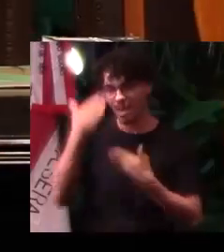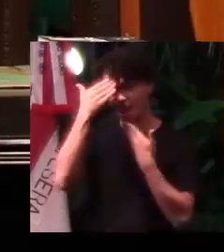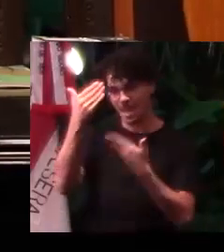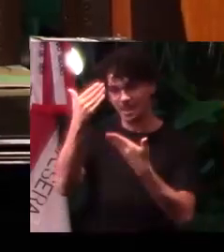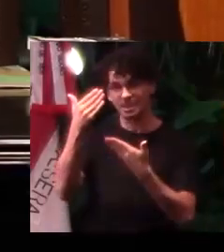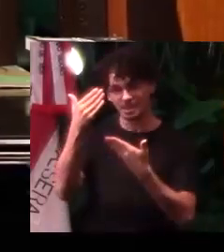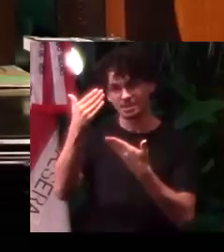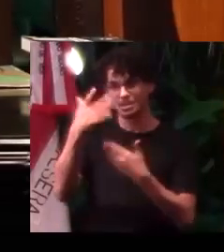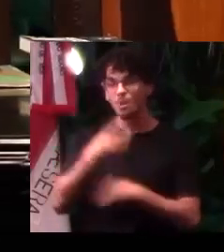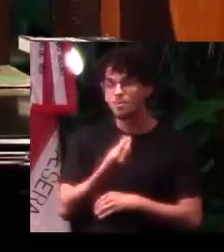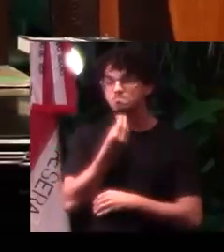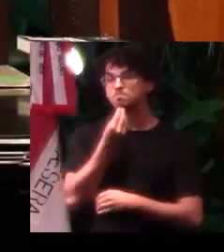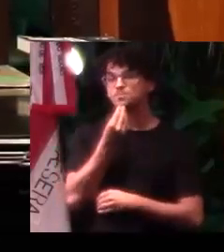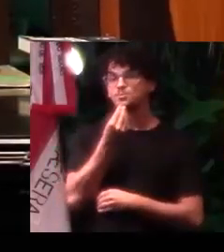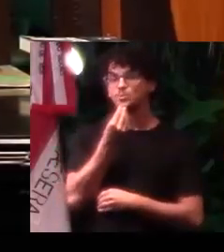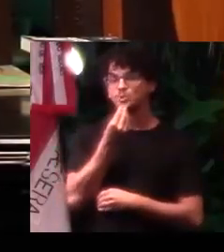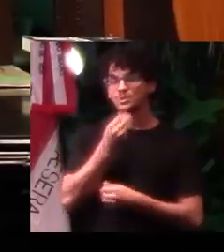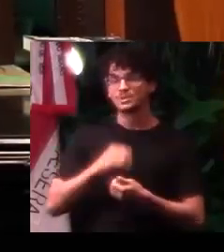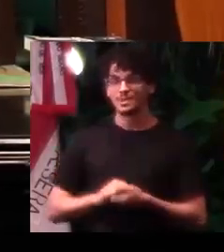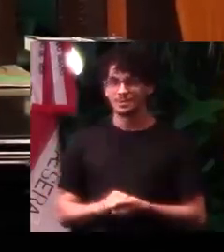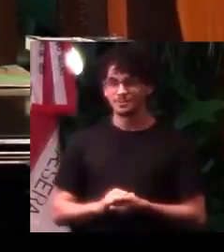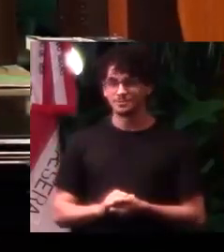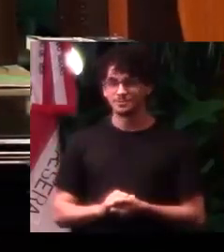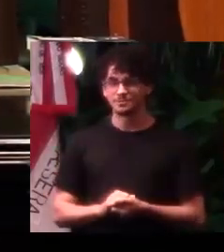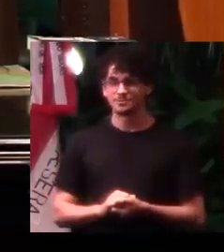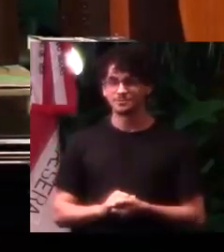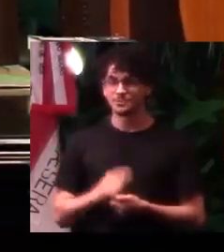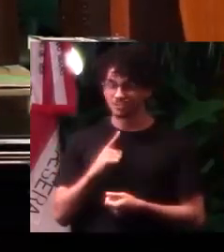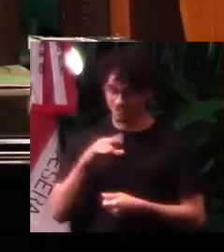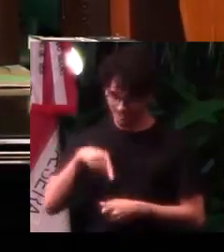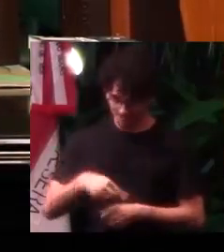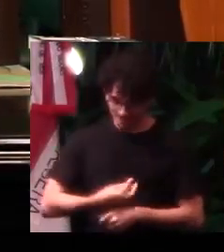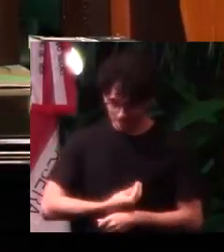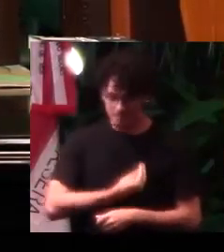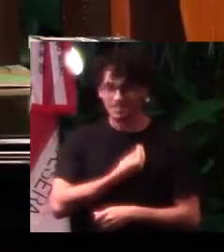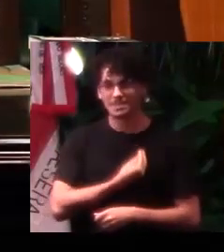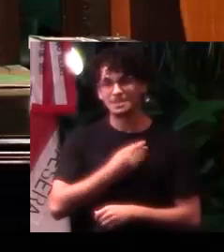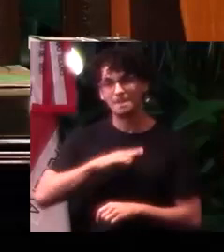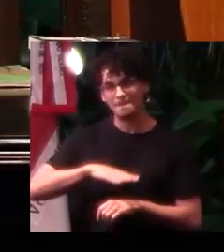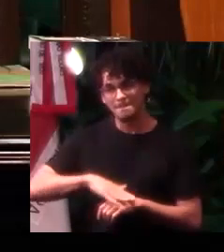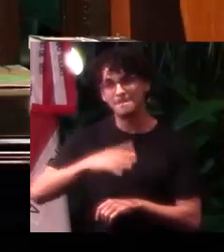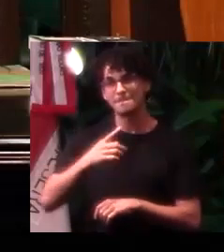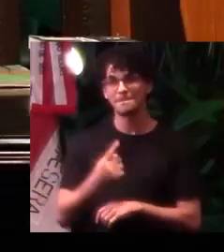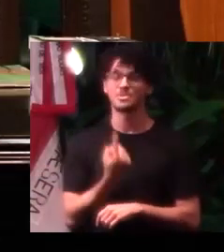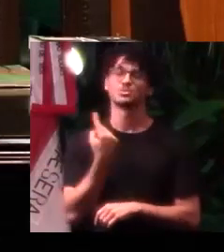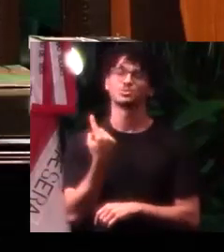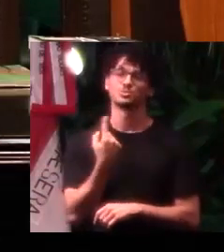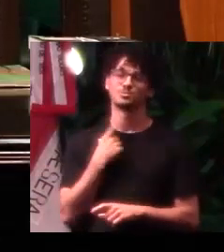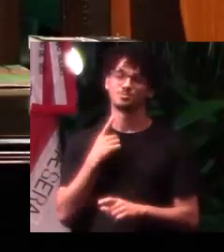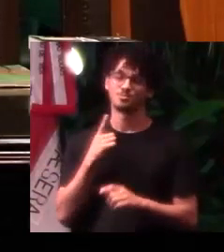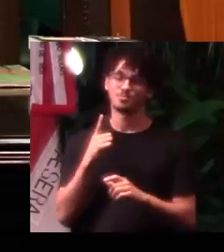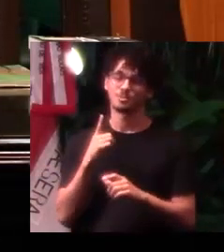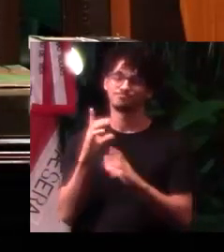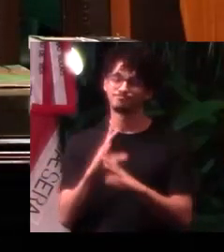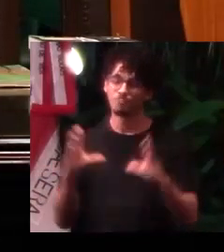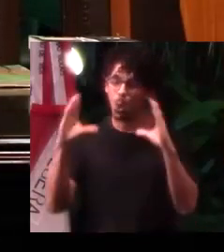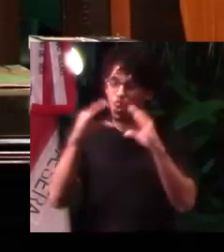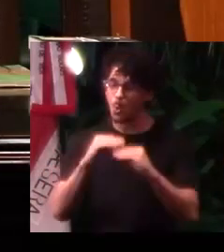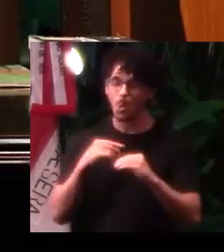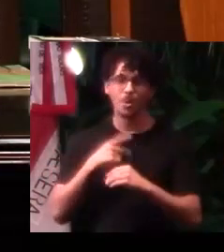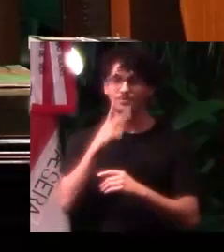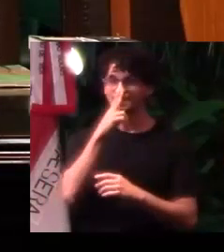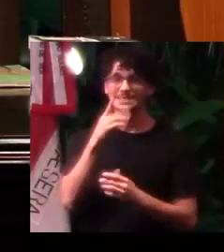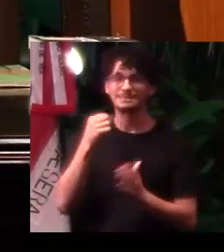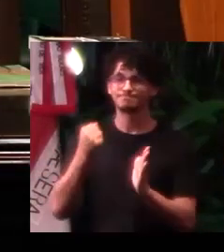a oportunidade de estar presente em mais uma noite que, para mim, é sempre